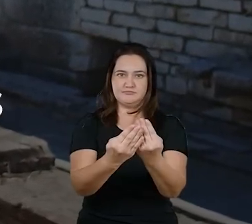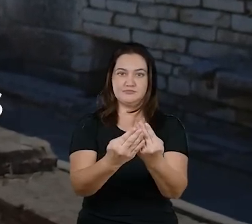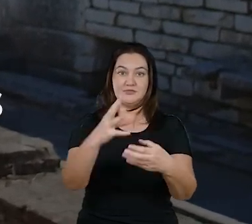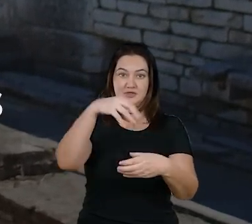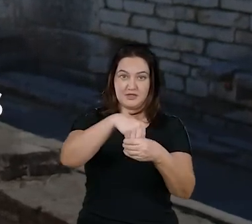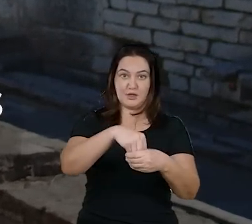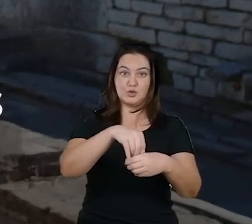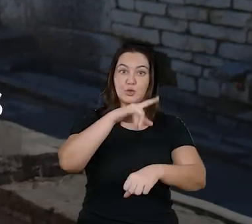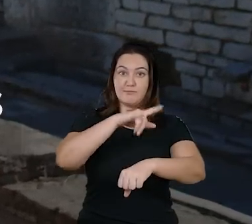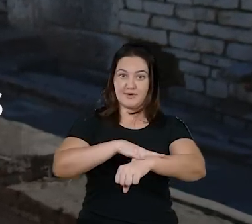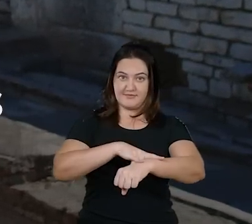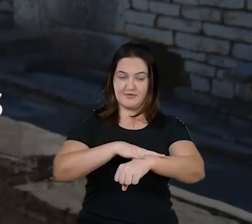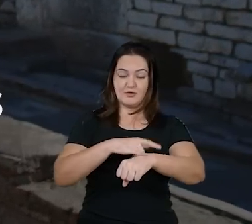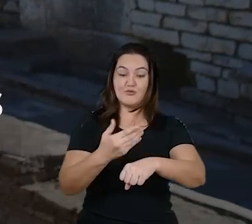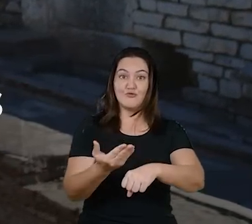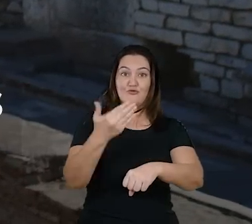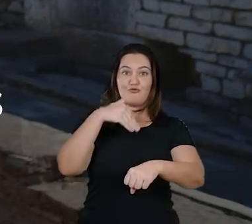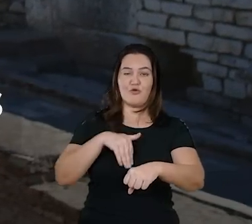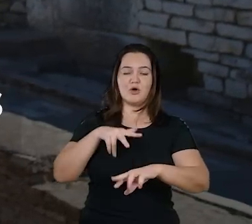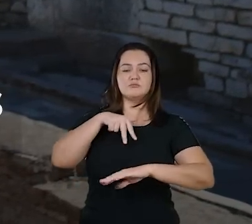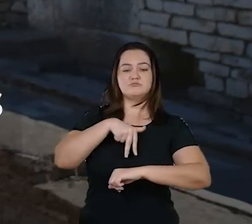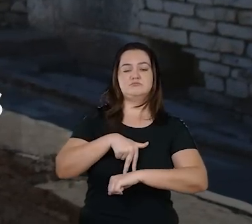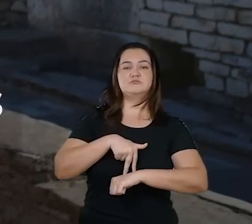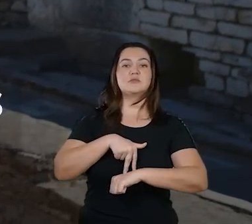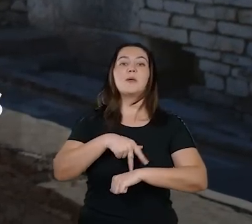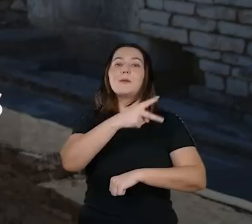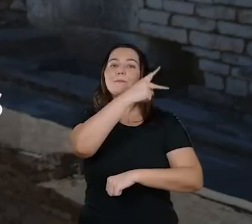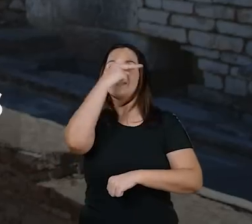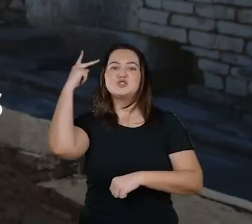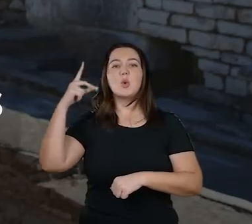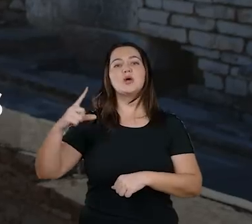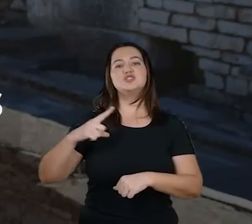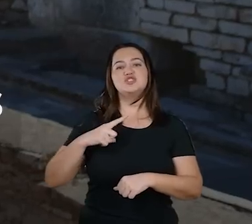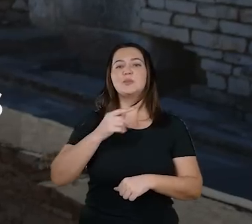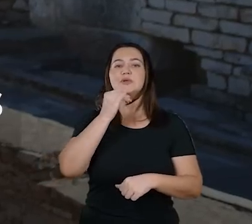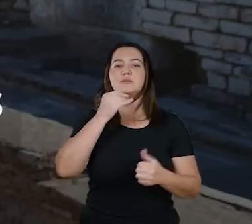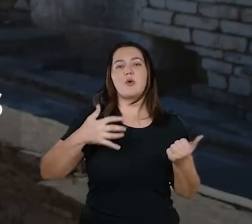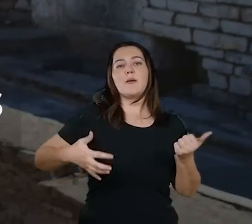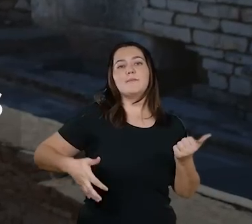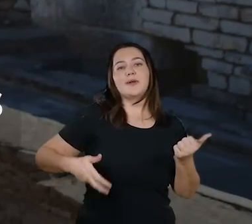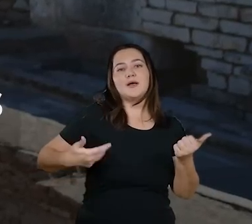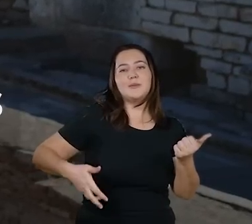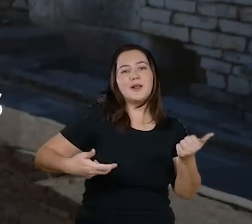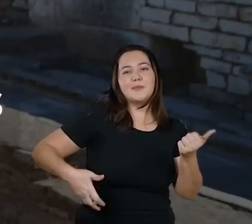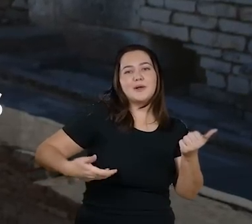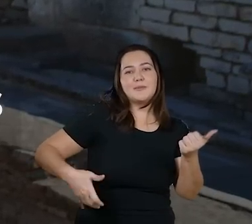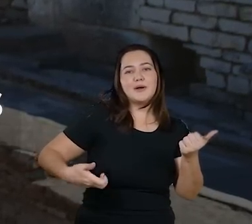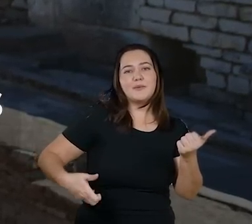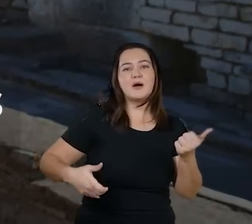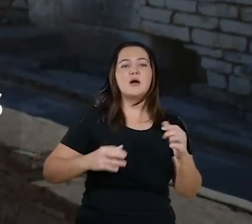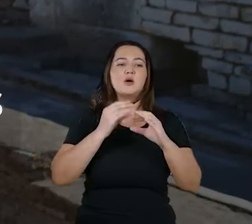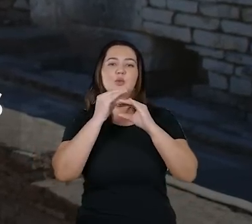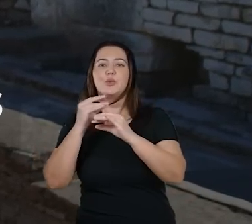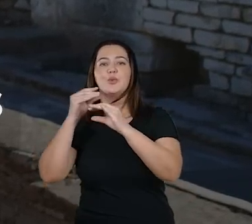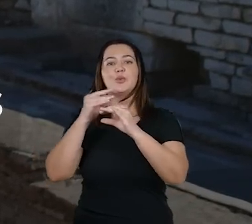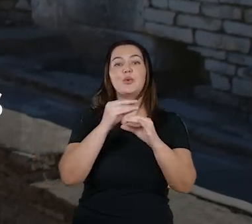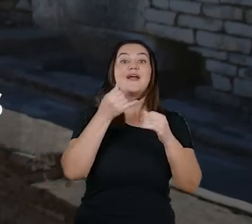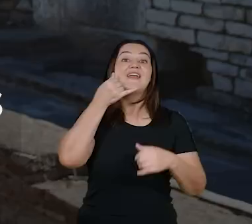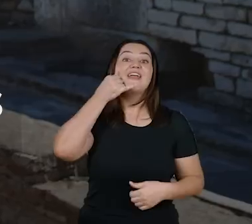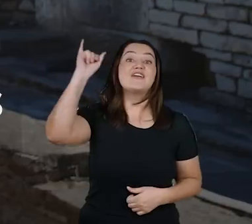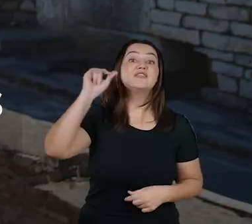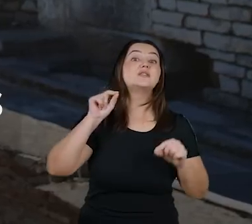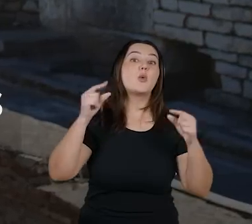duas coisas. Primeiro, eles tocavam instrumentos para que o som do instrumento pudesse